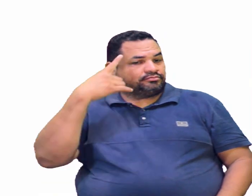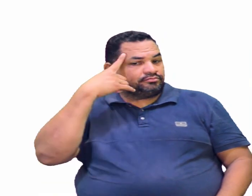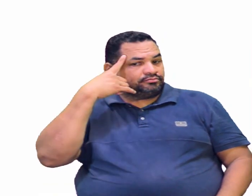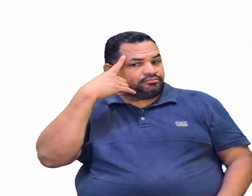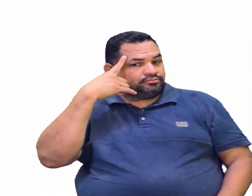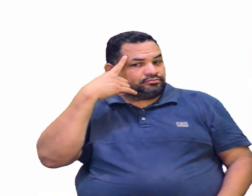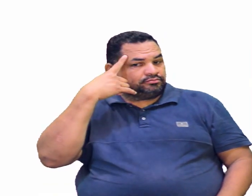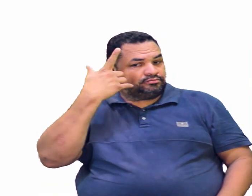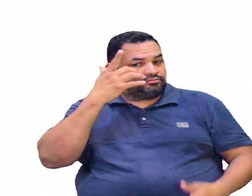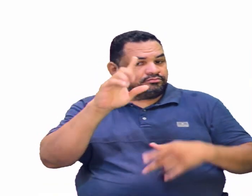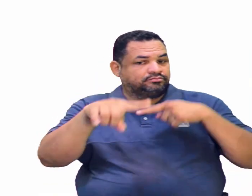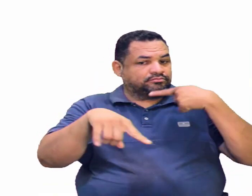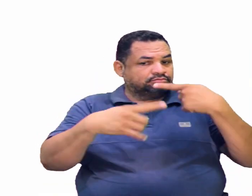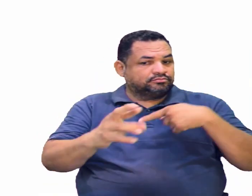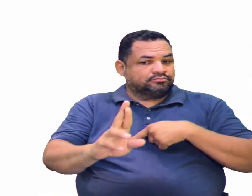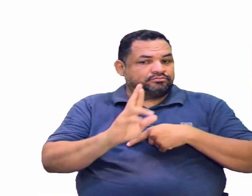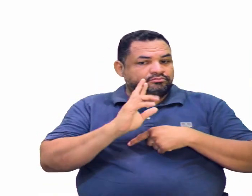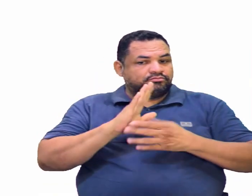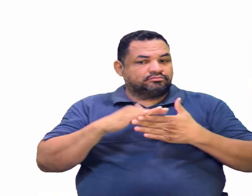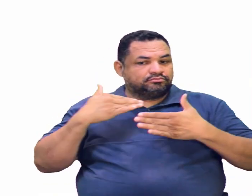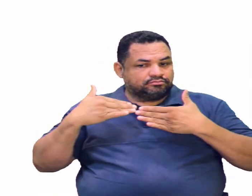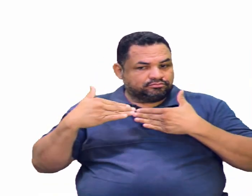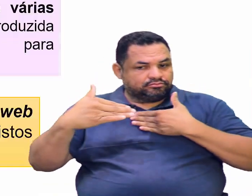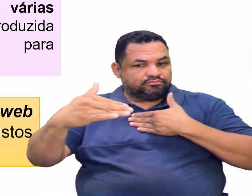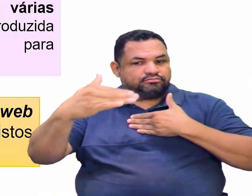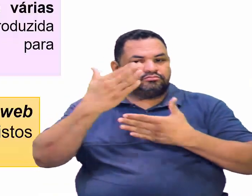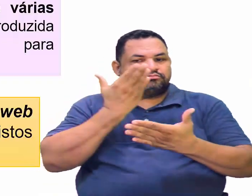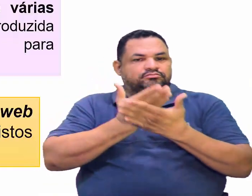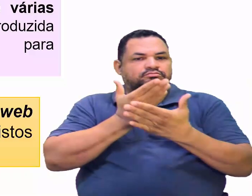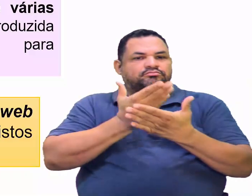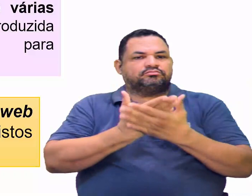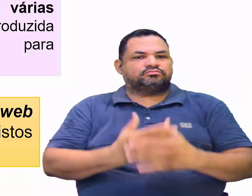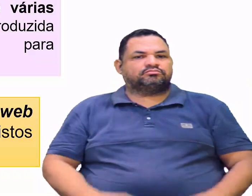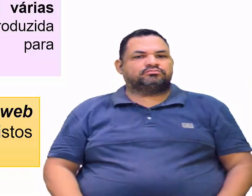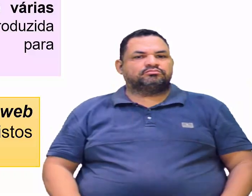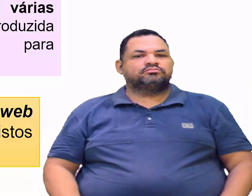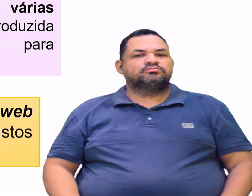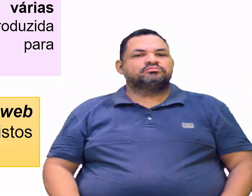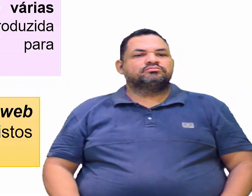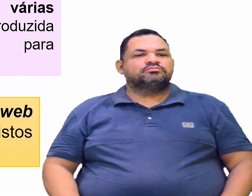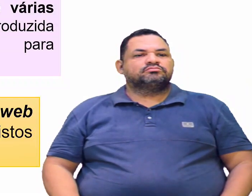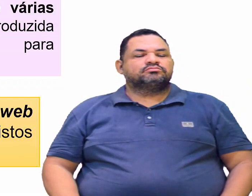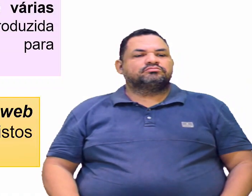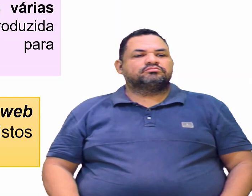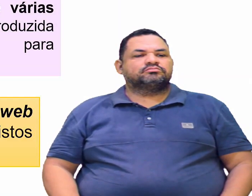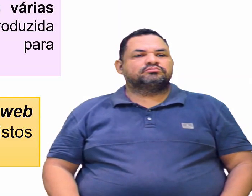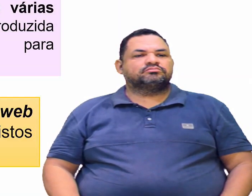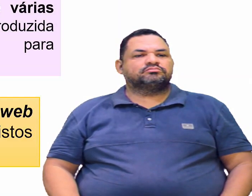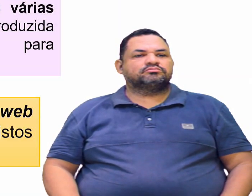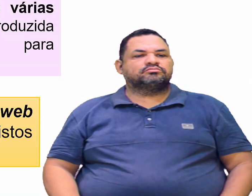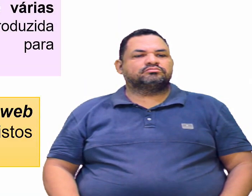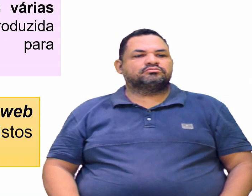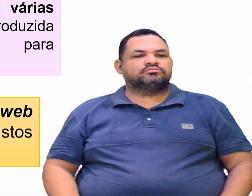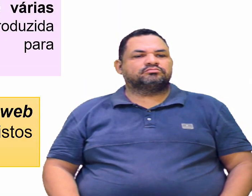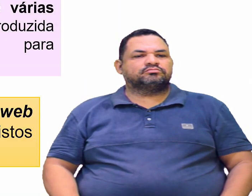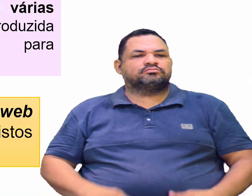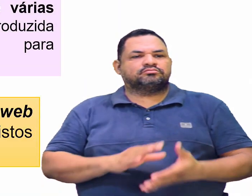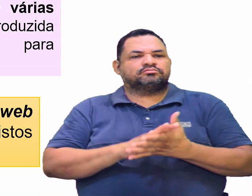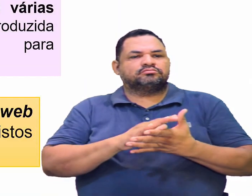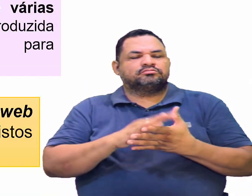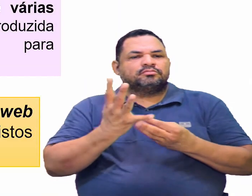pensando para me responder ao longo desta aula aqui, ok? Começando aqui, nós vemos que a